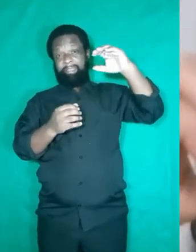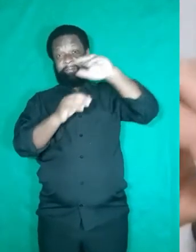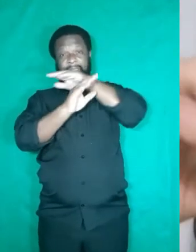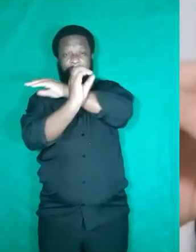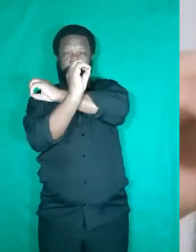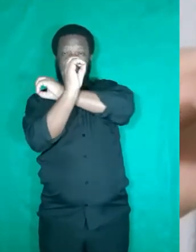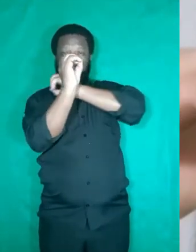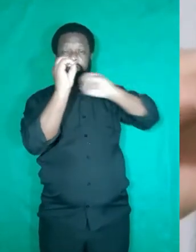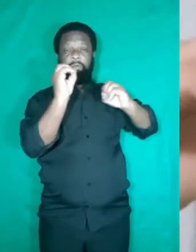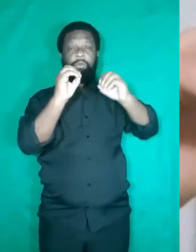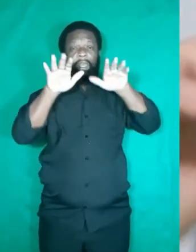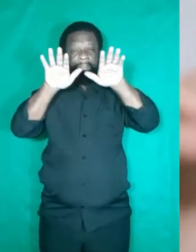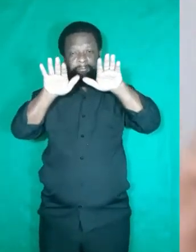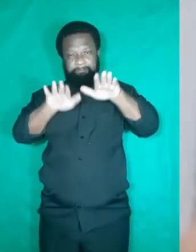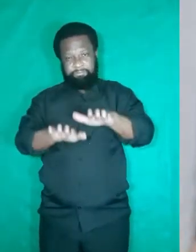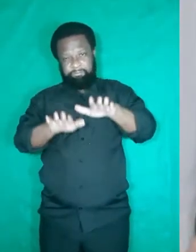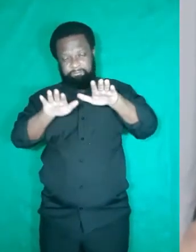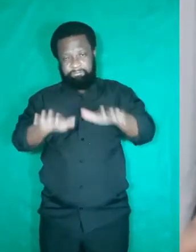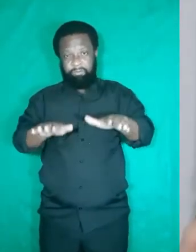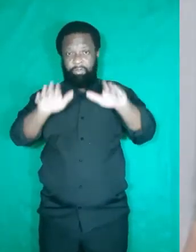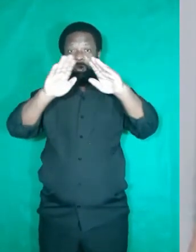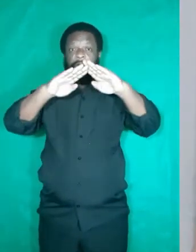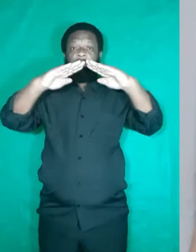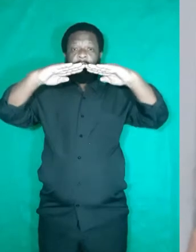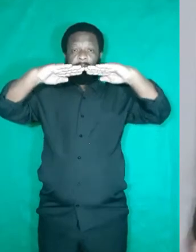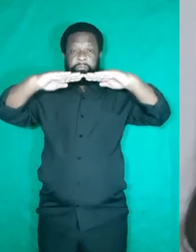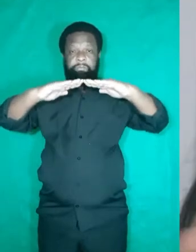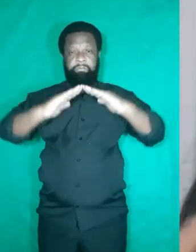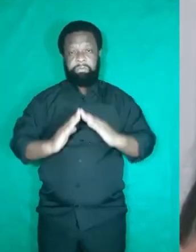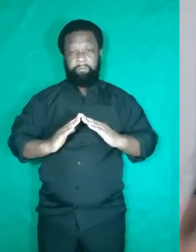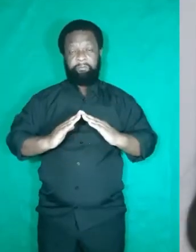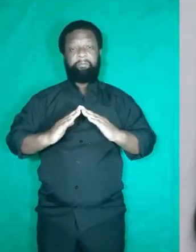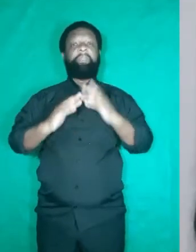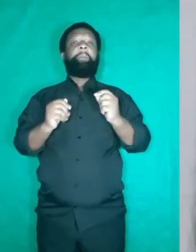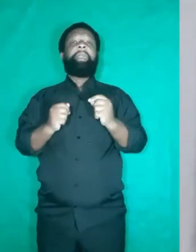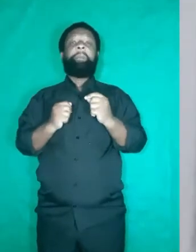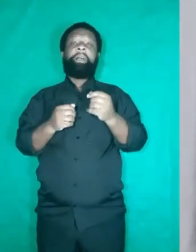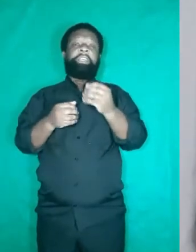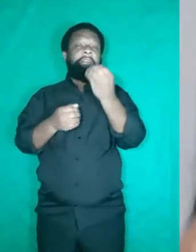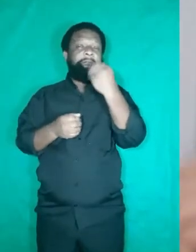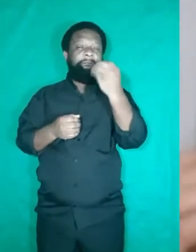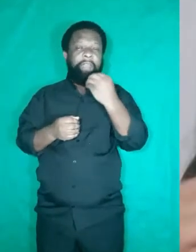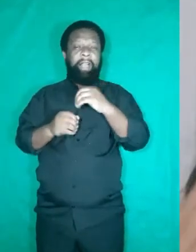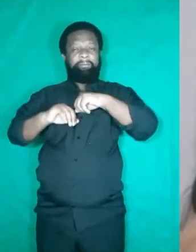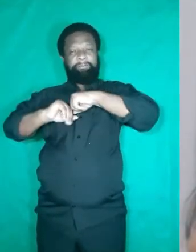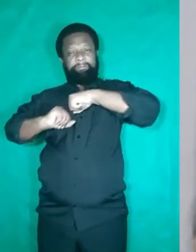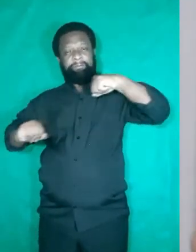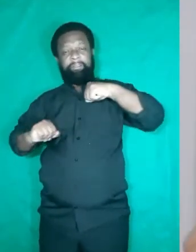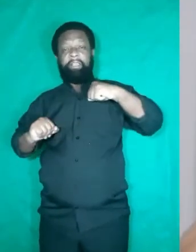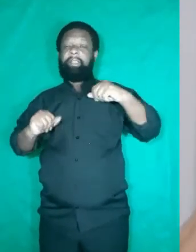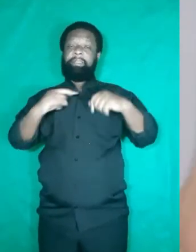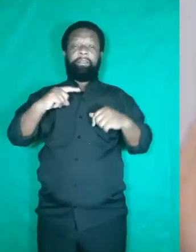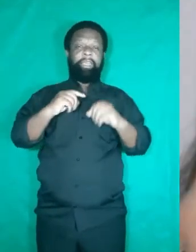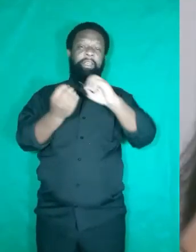ser reto, ele empurra essa ligação para baixo para amenizar a repulsão. Então, por isso que ela fica